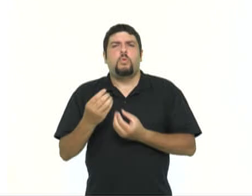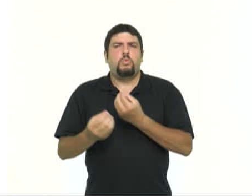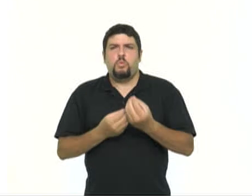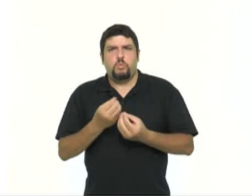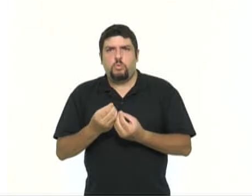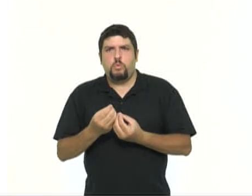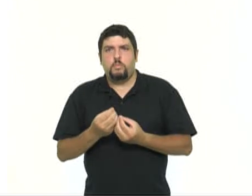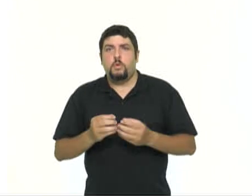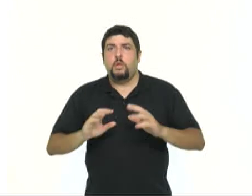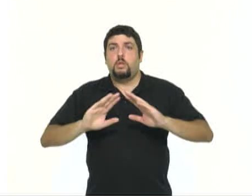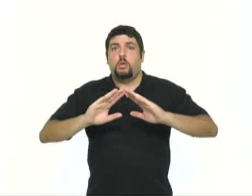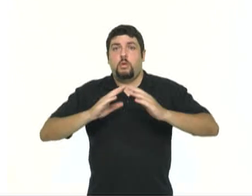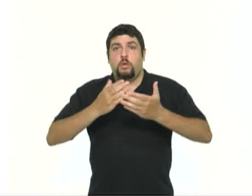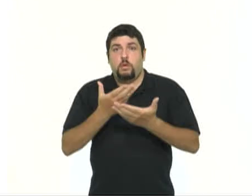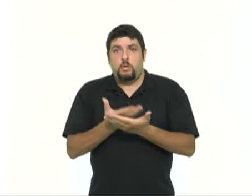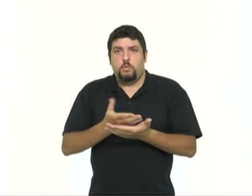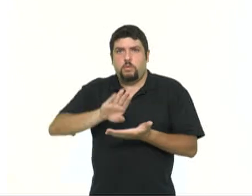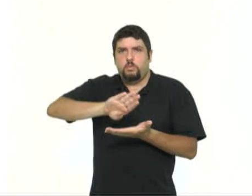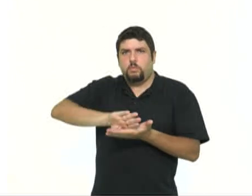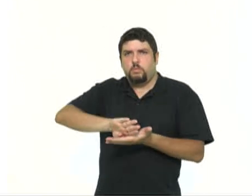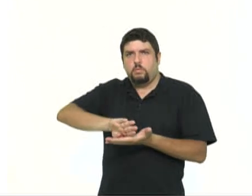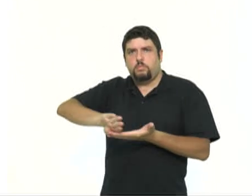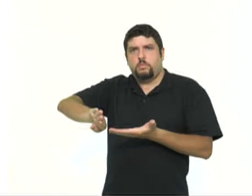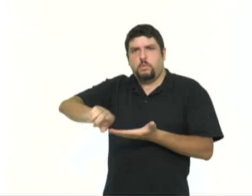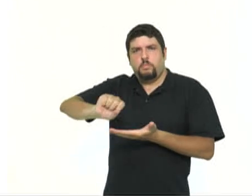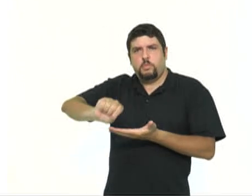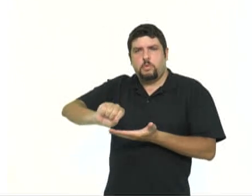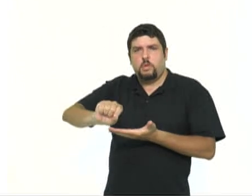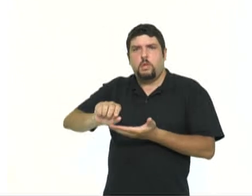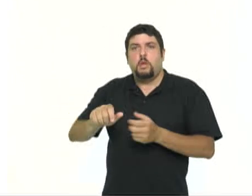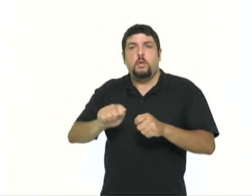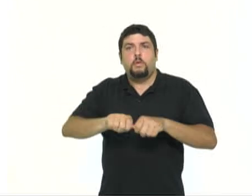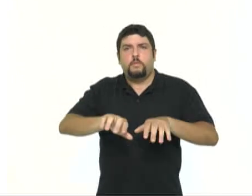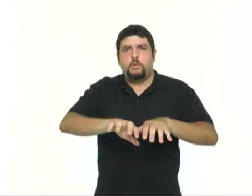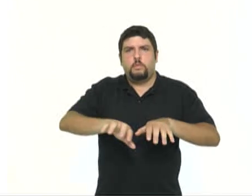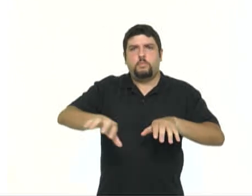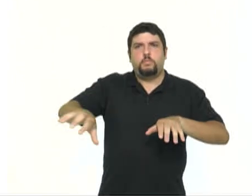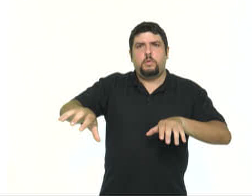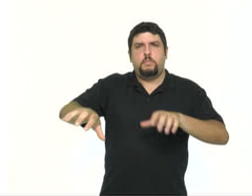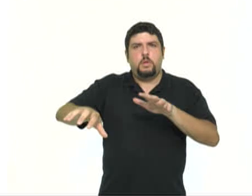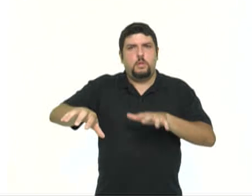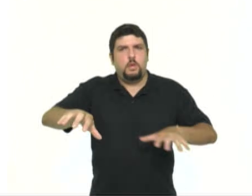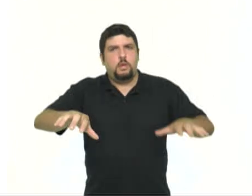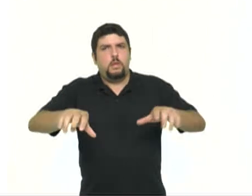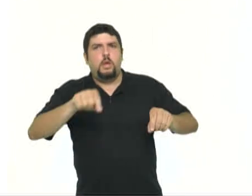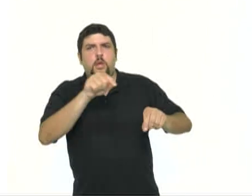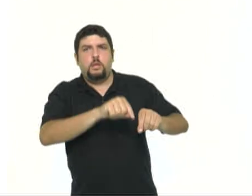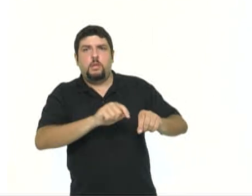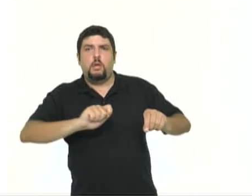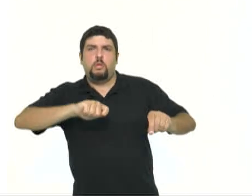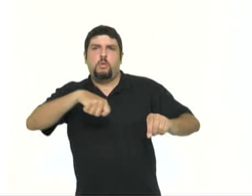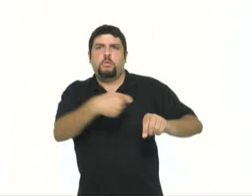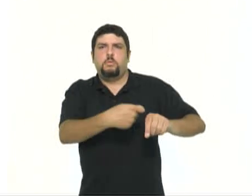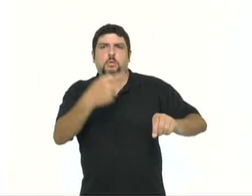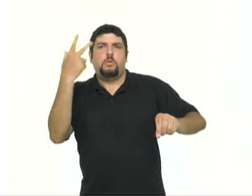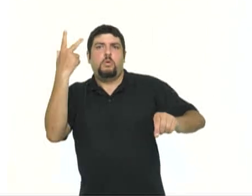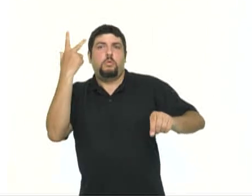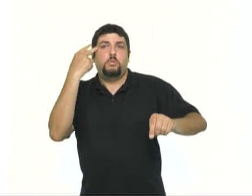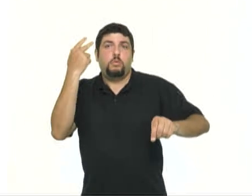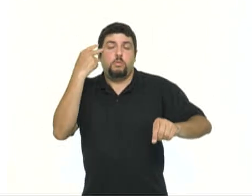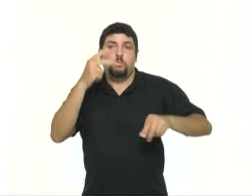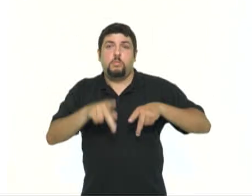escola exclusiva para tal público, segregando-o dos que seriam considerados normais